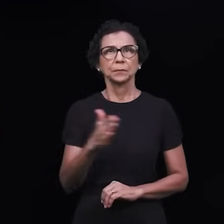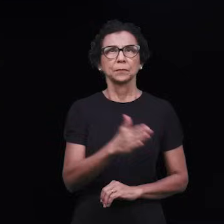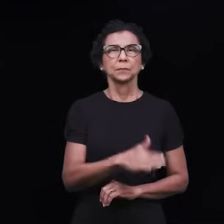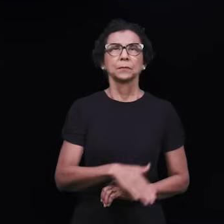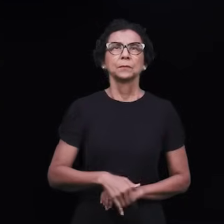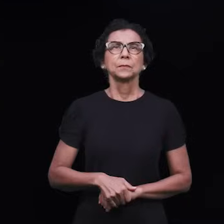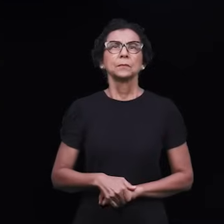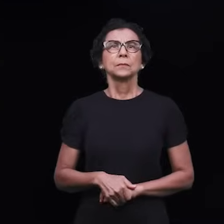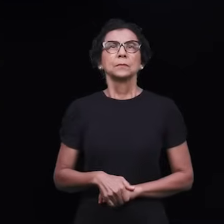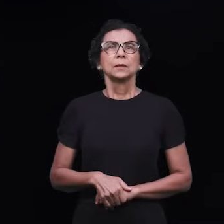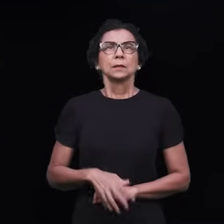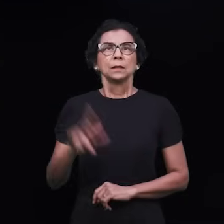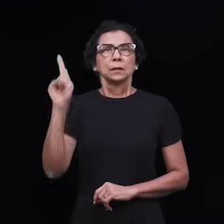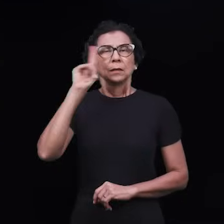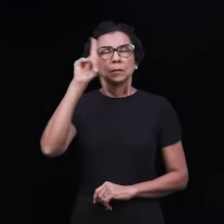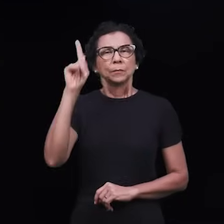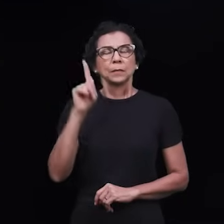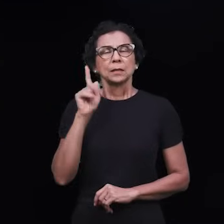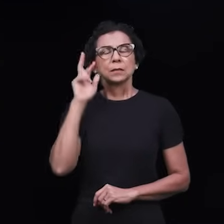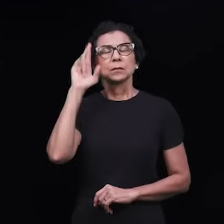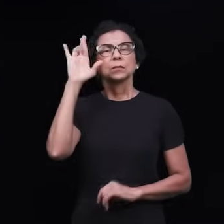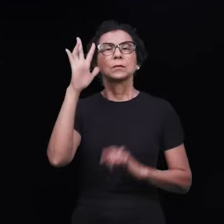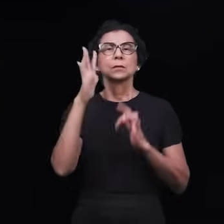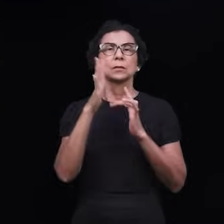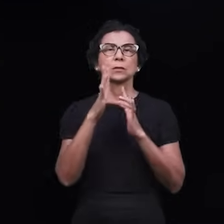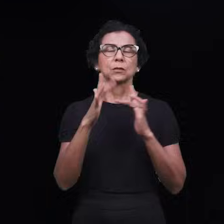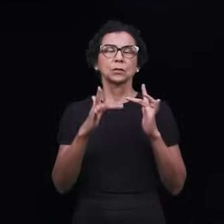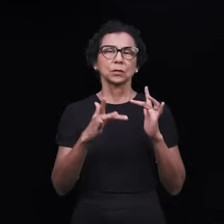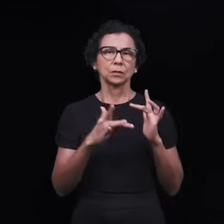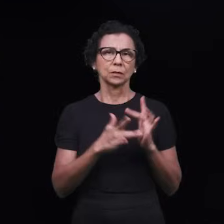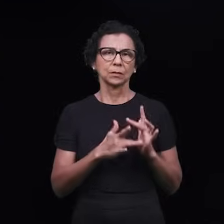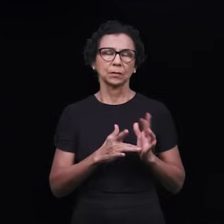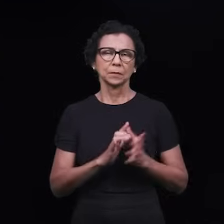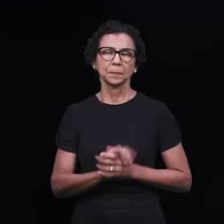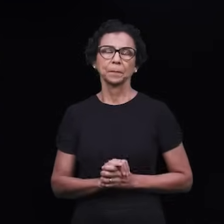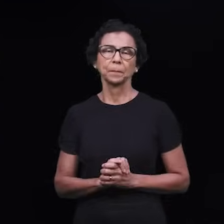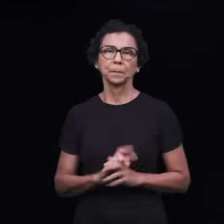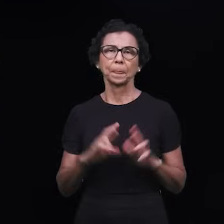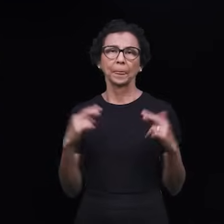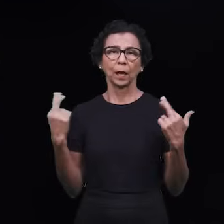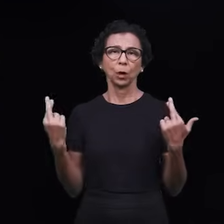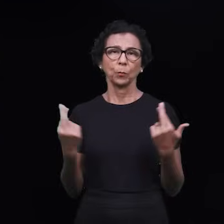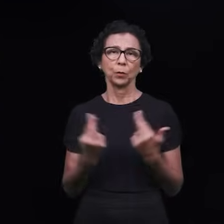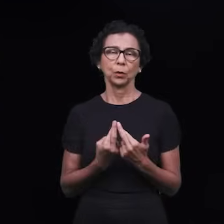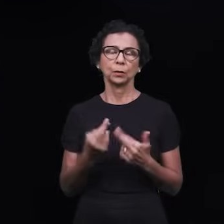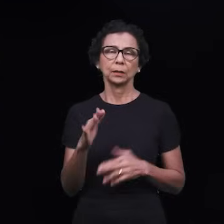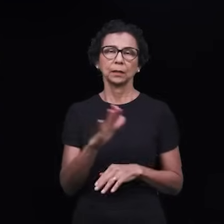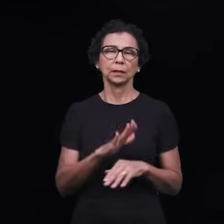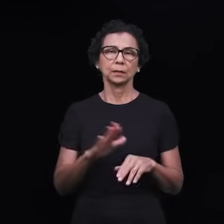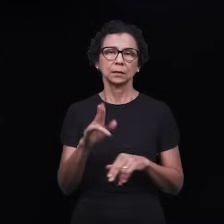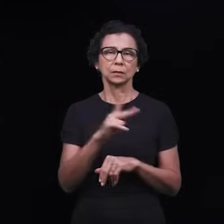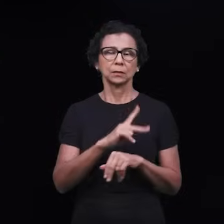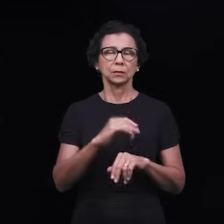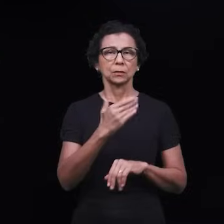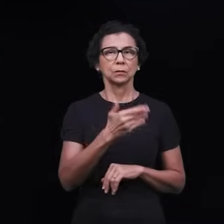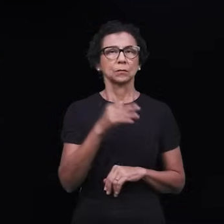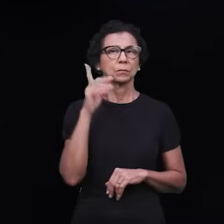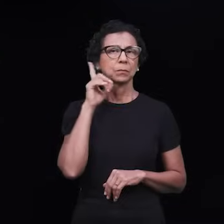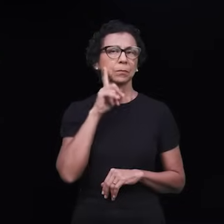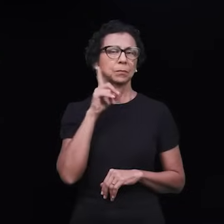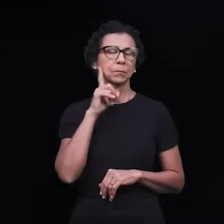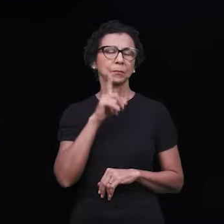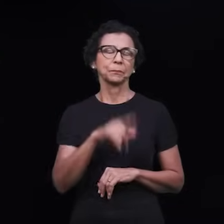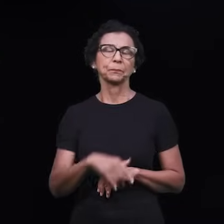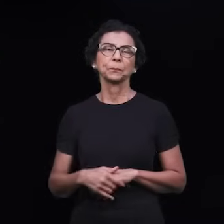Irmãos, a paz do Senhor Jesus. Meu nome é Shirley Paulino. Eu congrego na igreja de Hartford, Connecticut, sob o ministério do